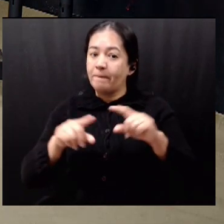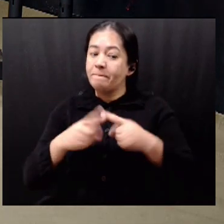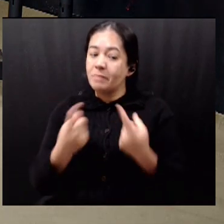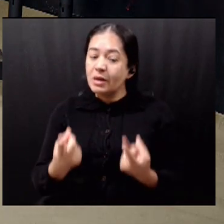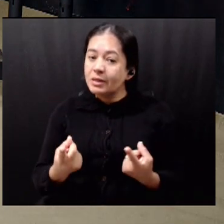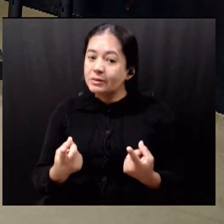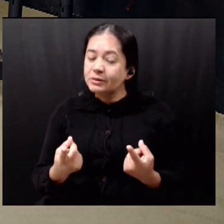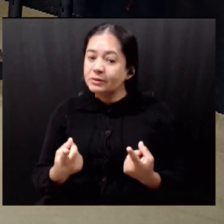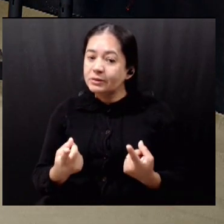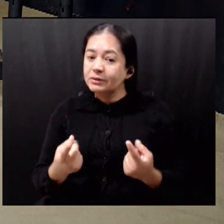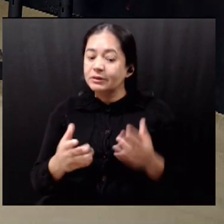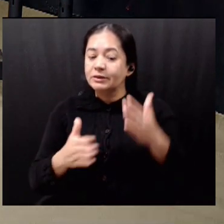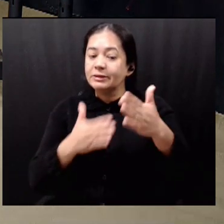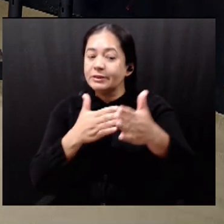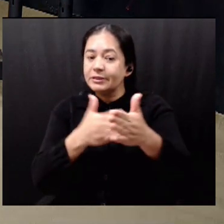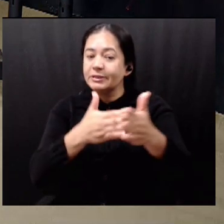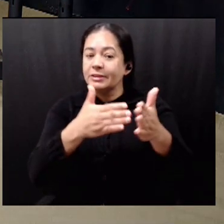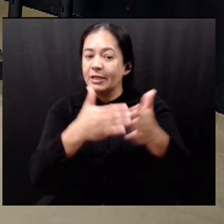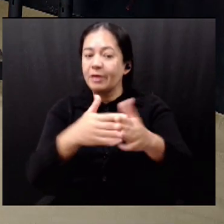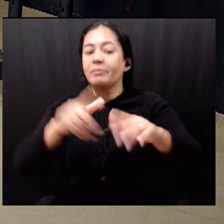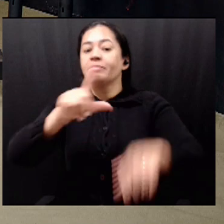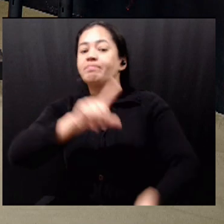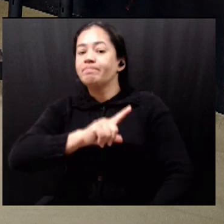Sim. E aí, como é que a gente faz para